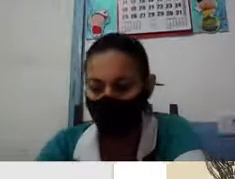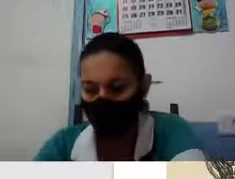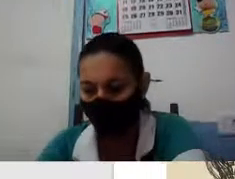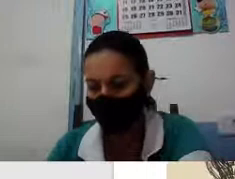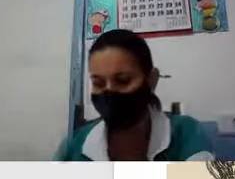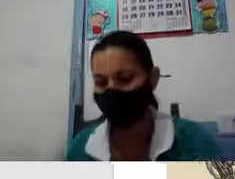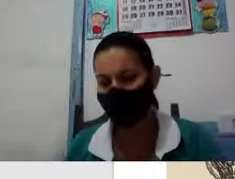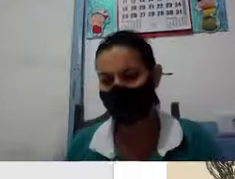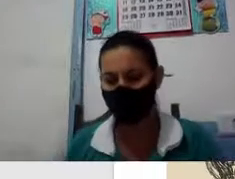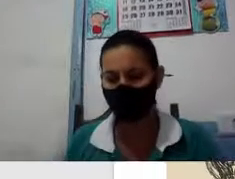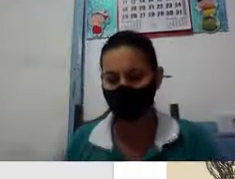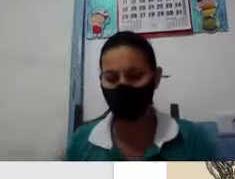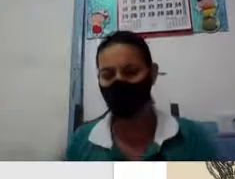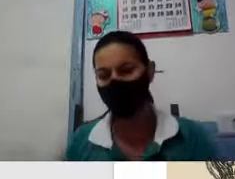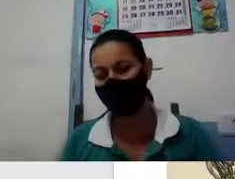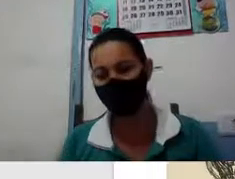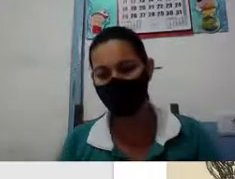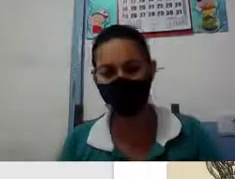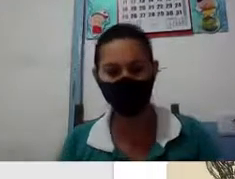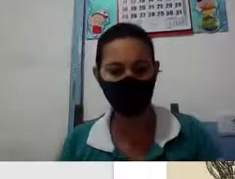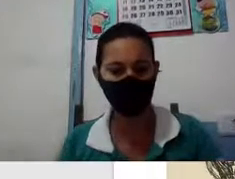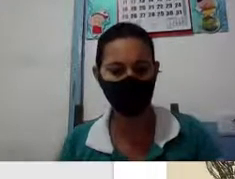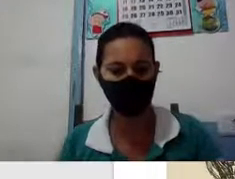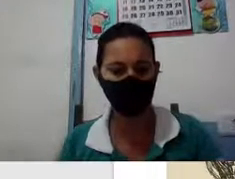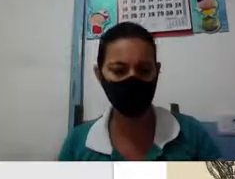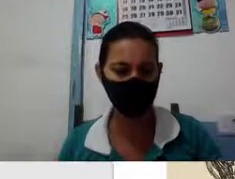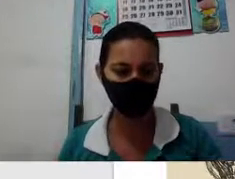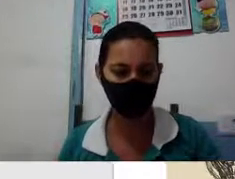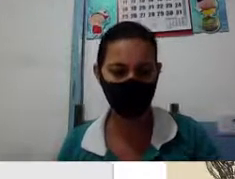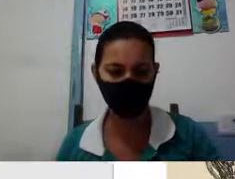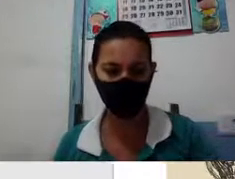de advogado, chegando a ser juiz em Lisboa.